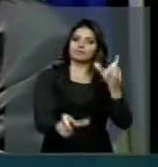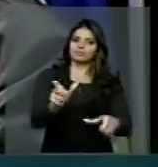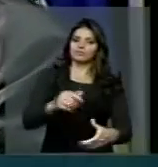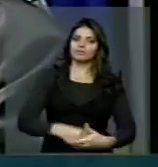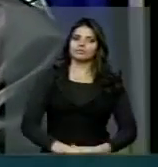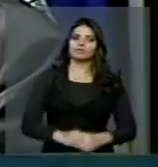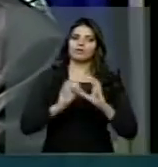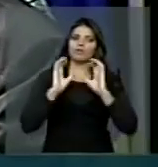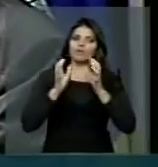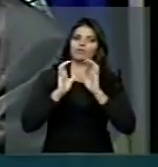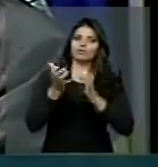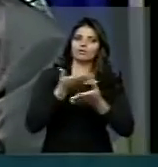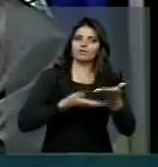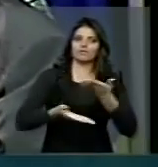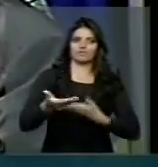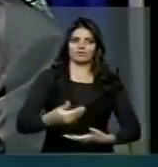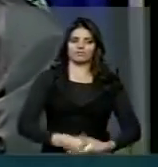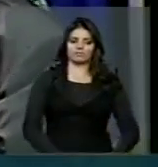convivi,